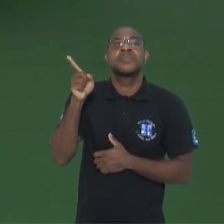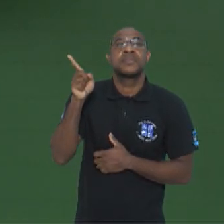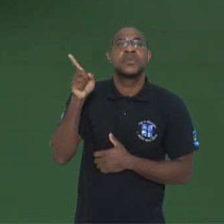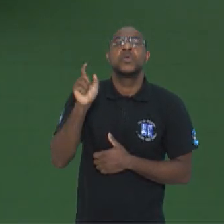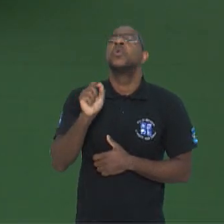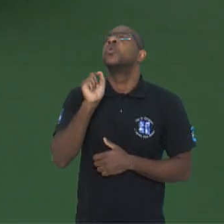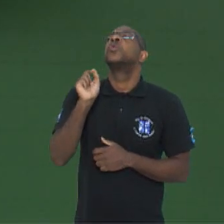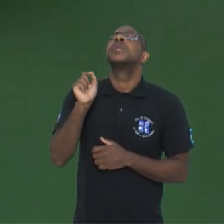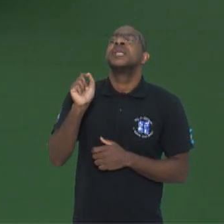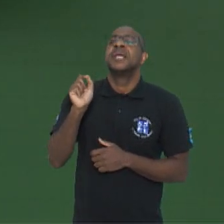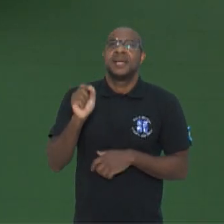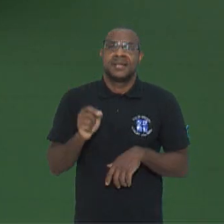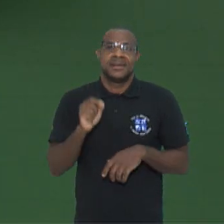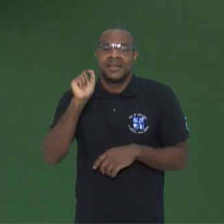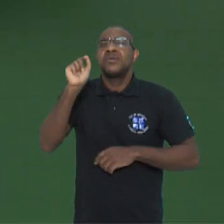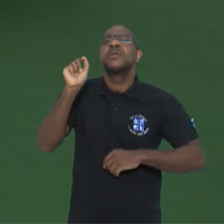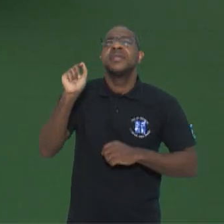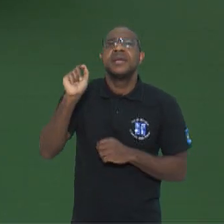que é. O que é o montanhismo?